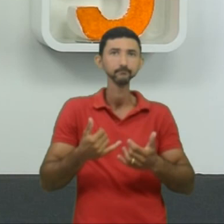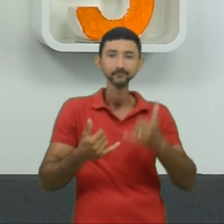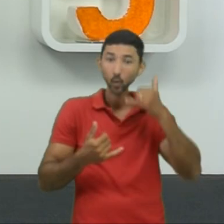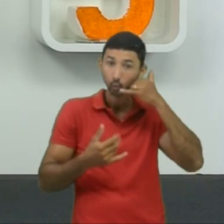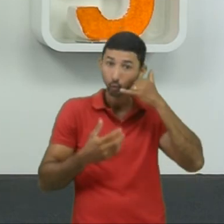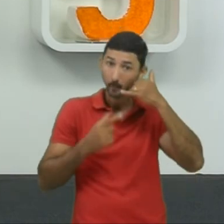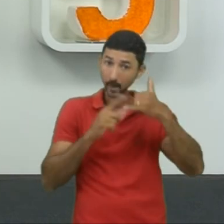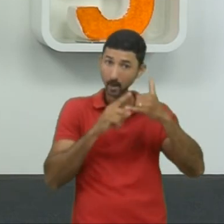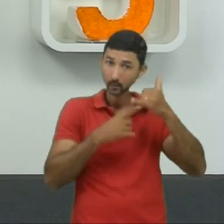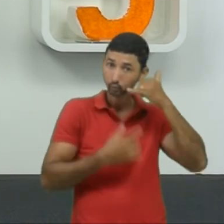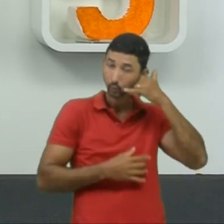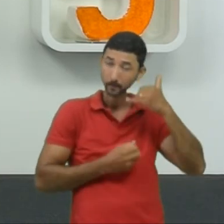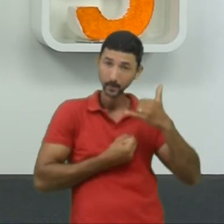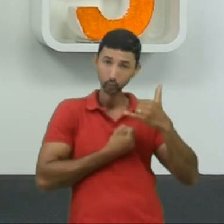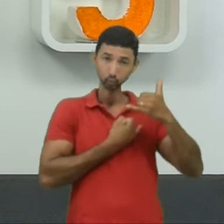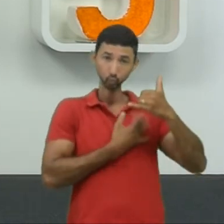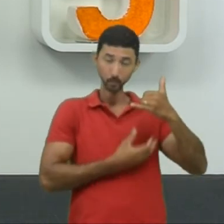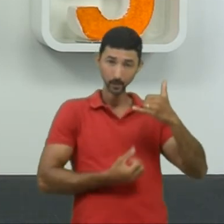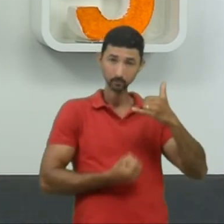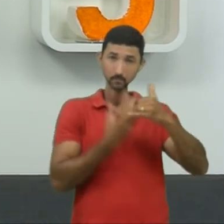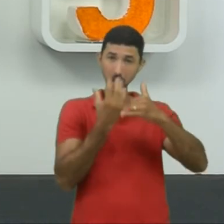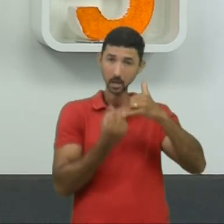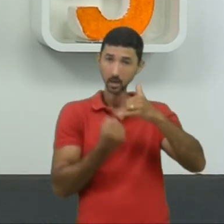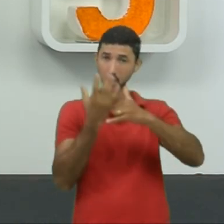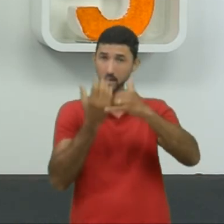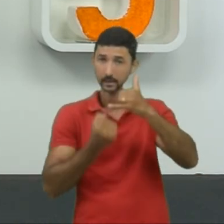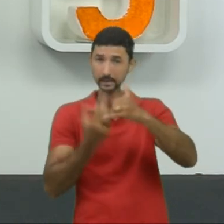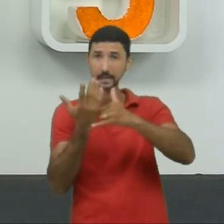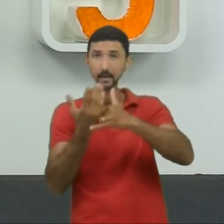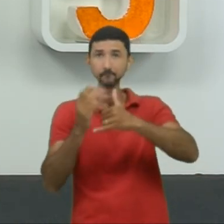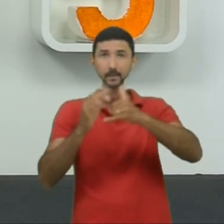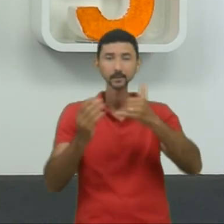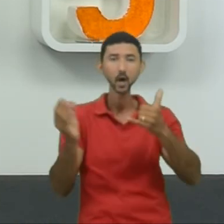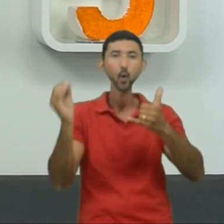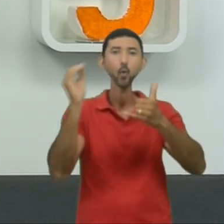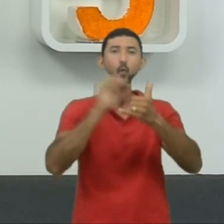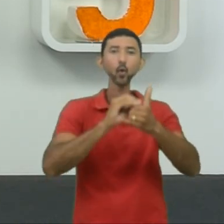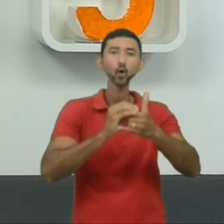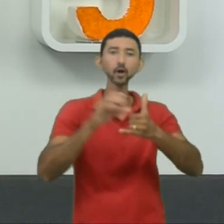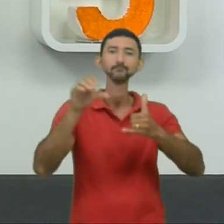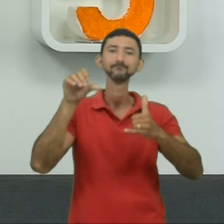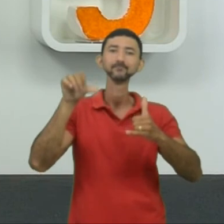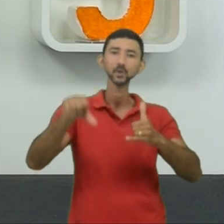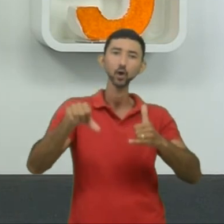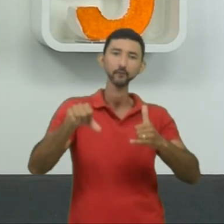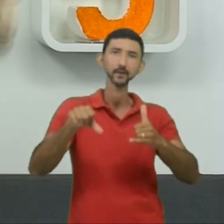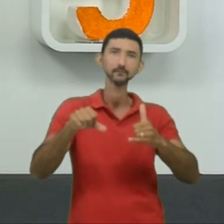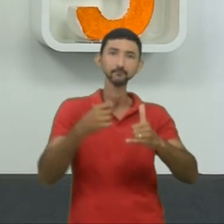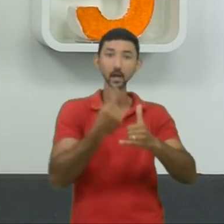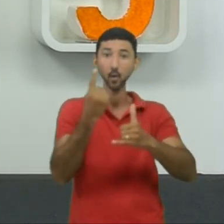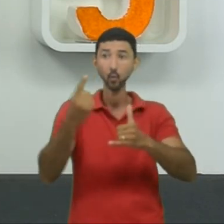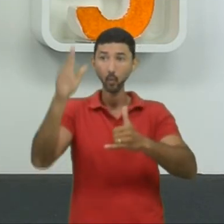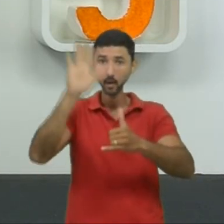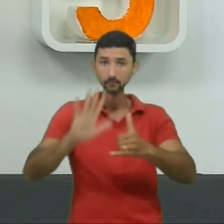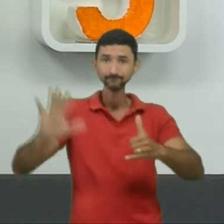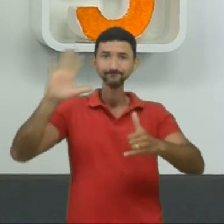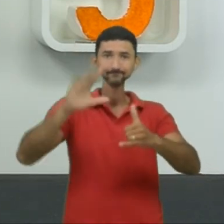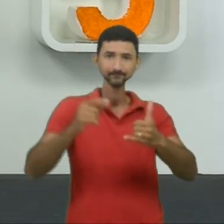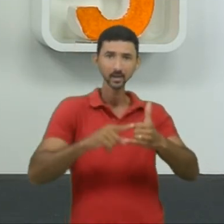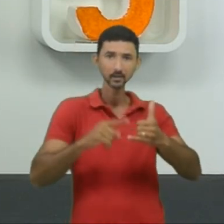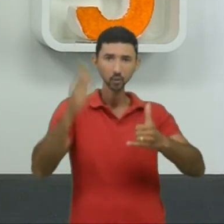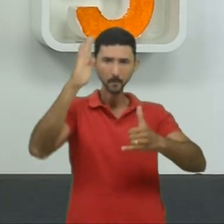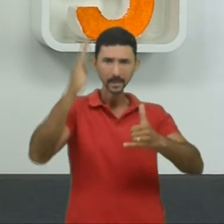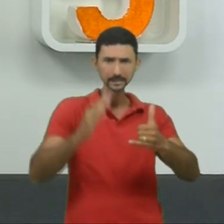Se criando novos números de telefone, eles tiveram que acrescentar mais um algarismo em alguns lugares do Brasil.